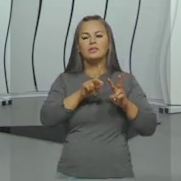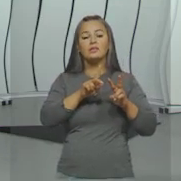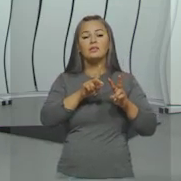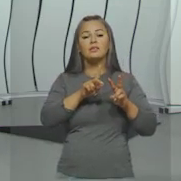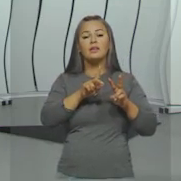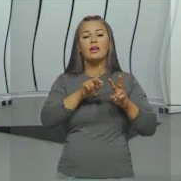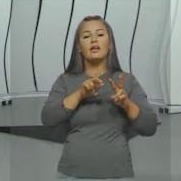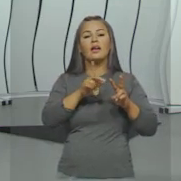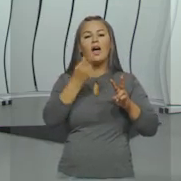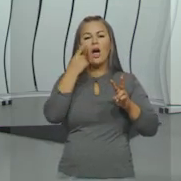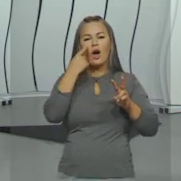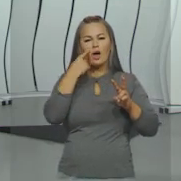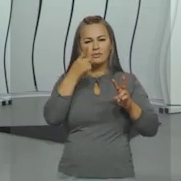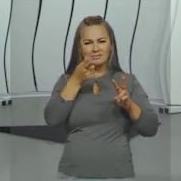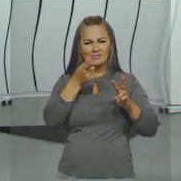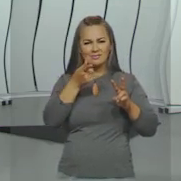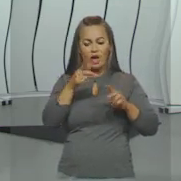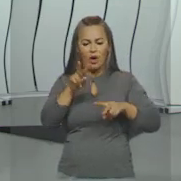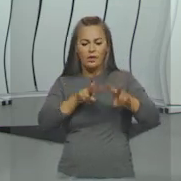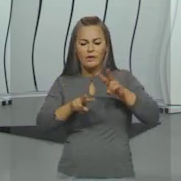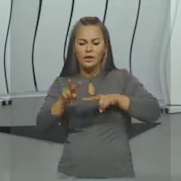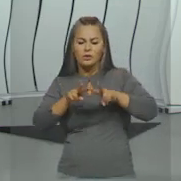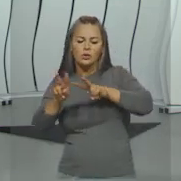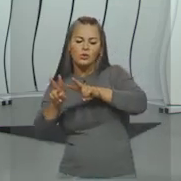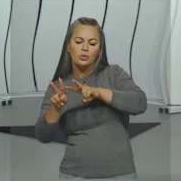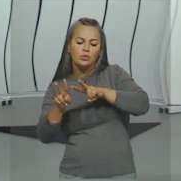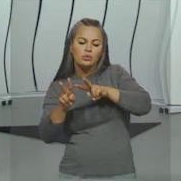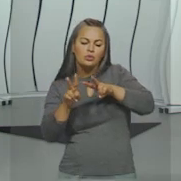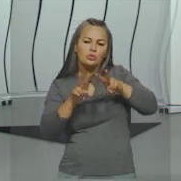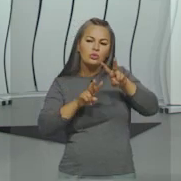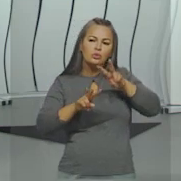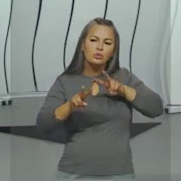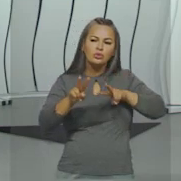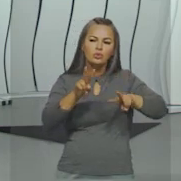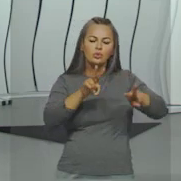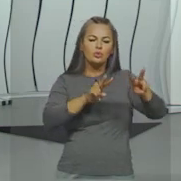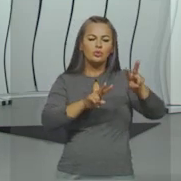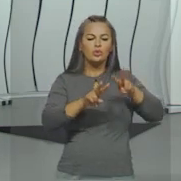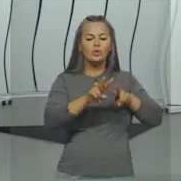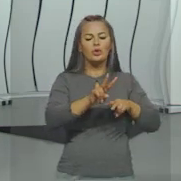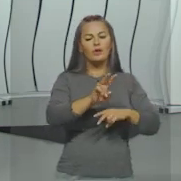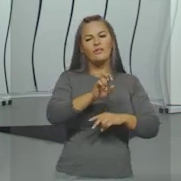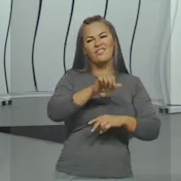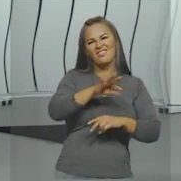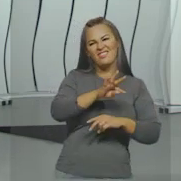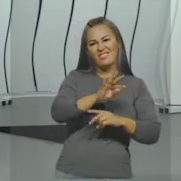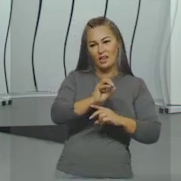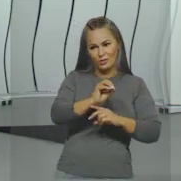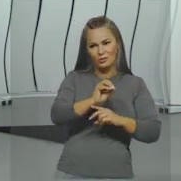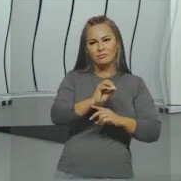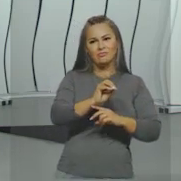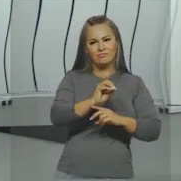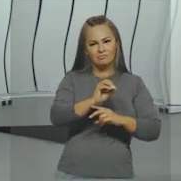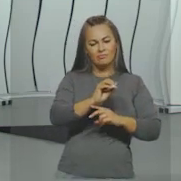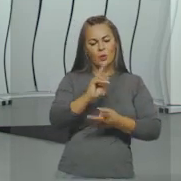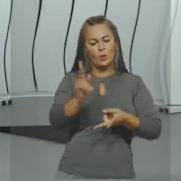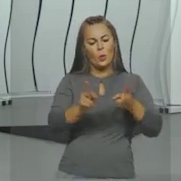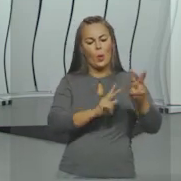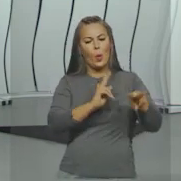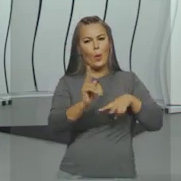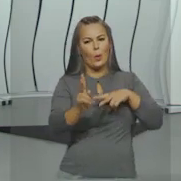um deslocamento do ar. Então, o movimento do ar é o que chamamos de vento. Também